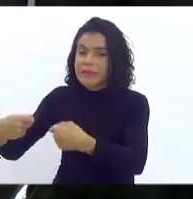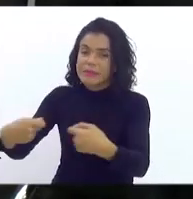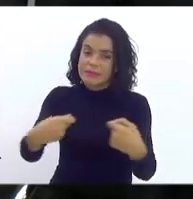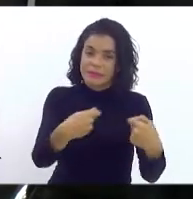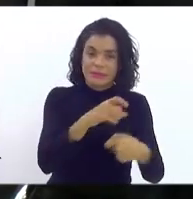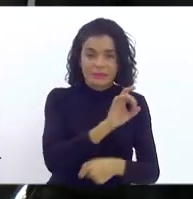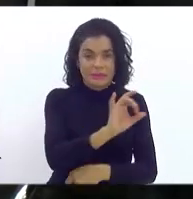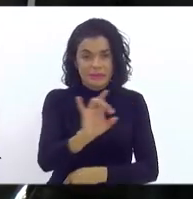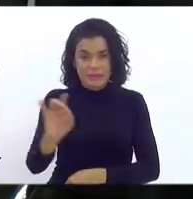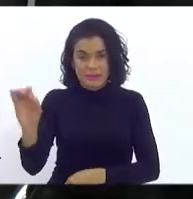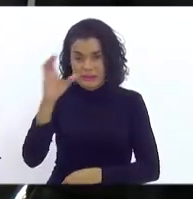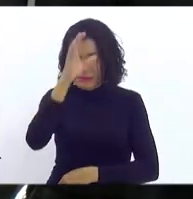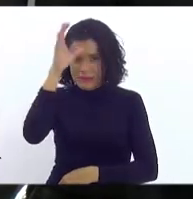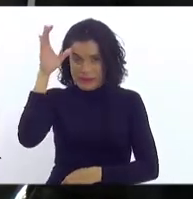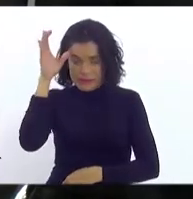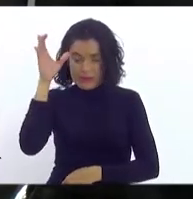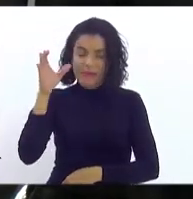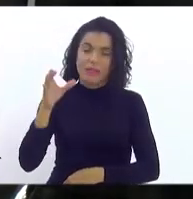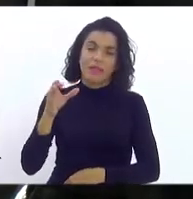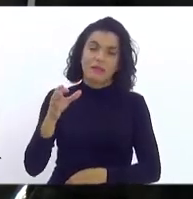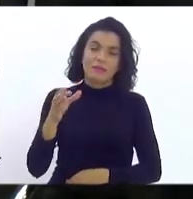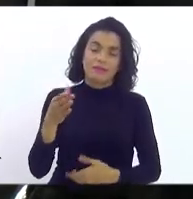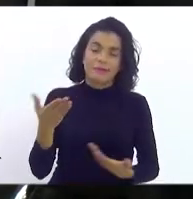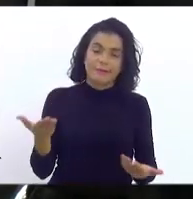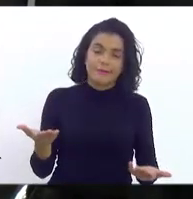a gente tem recebido de incremento